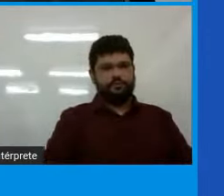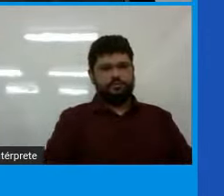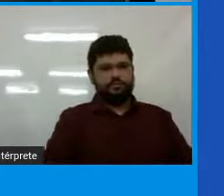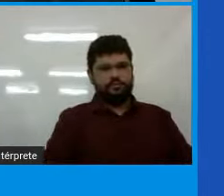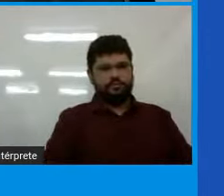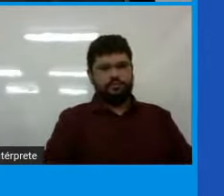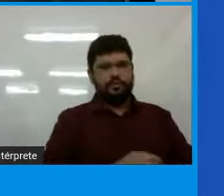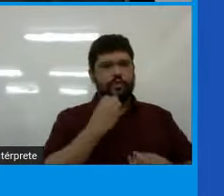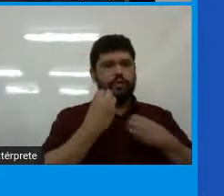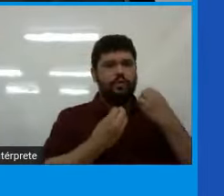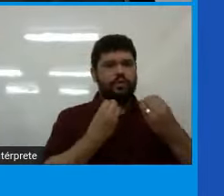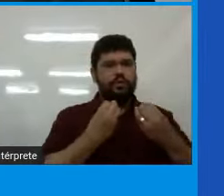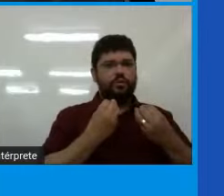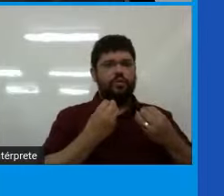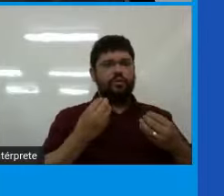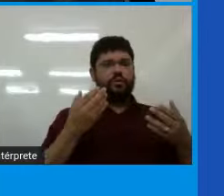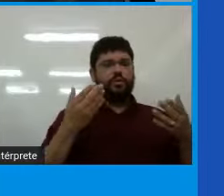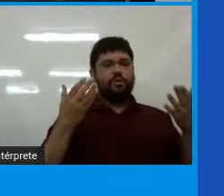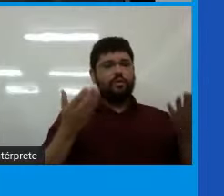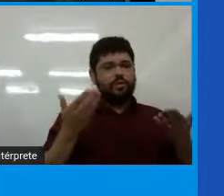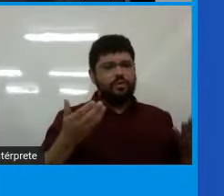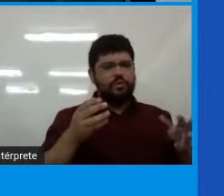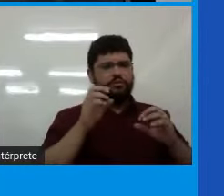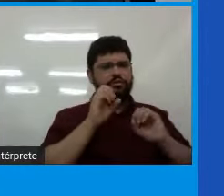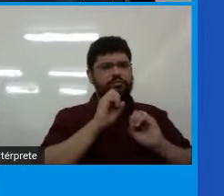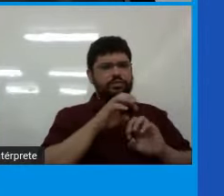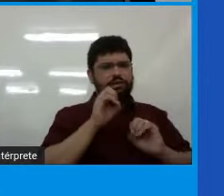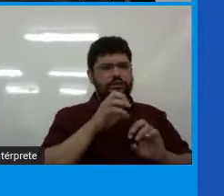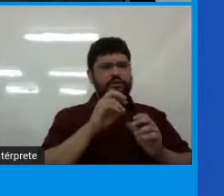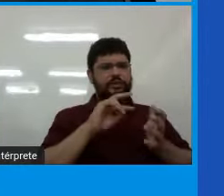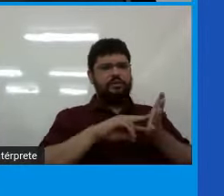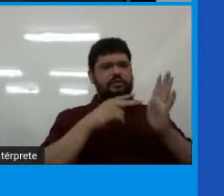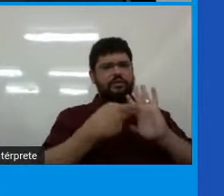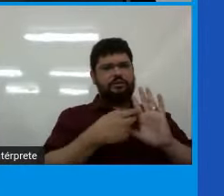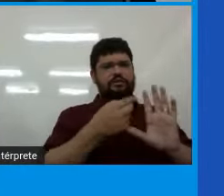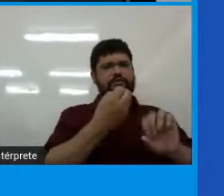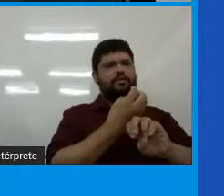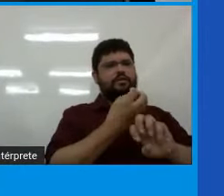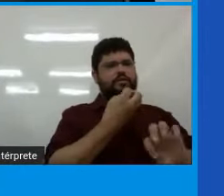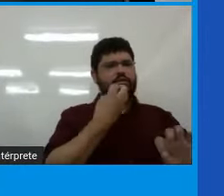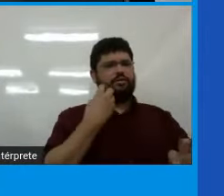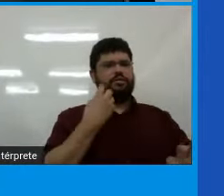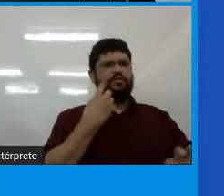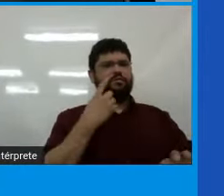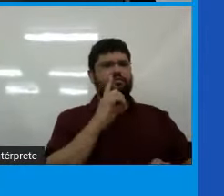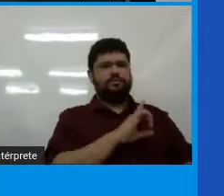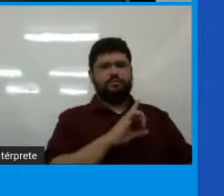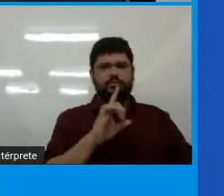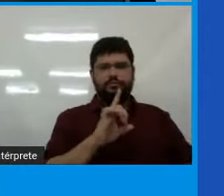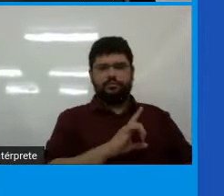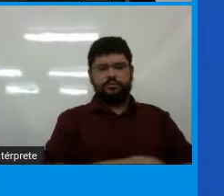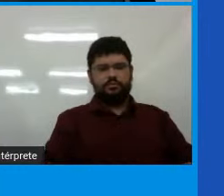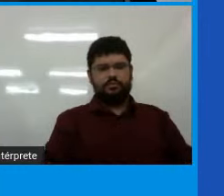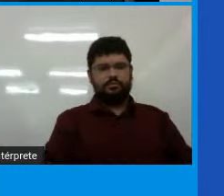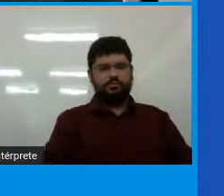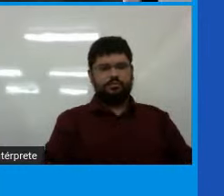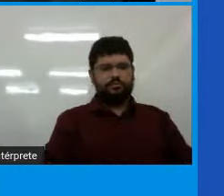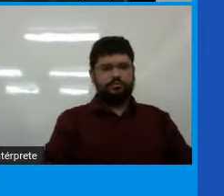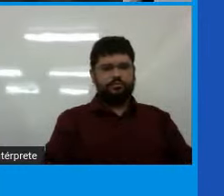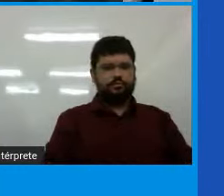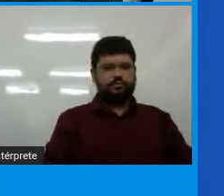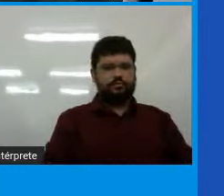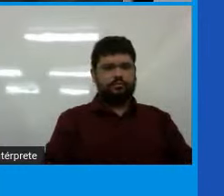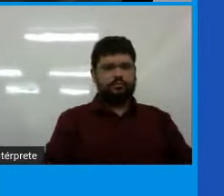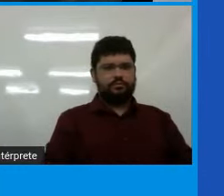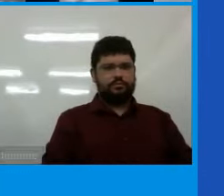esse momento, esse desenho de ensino, ele se enquadra no modelo de ensino à distância. E